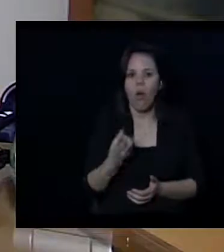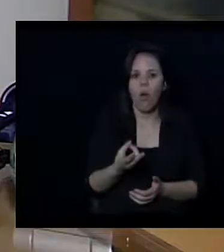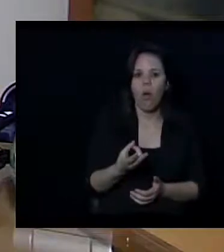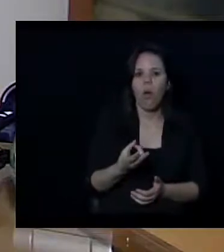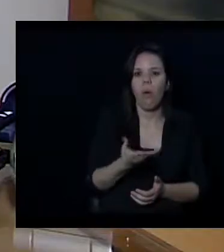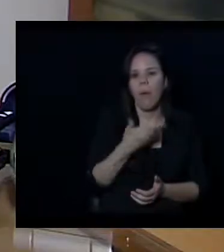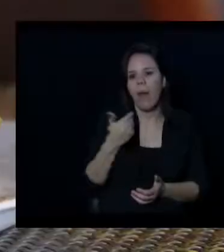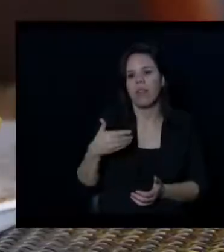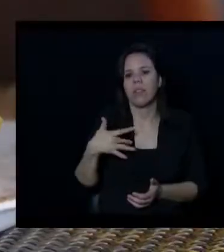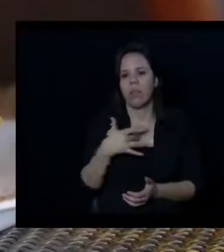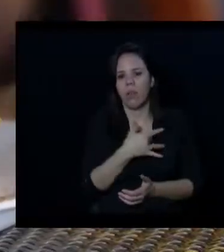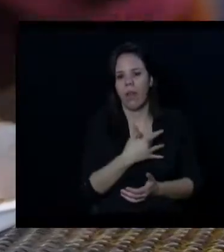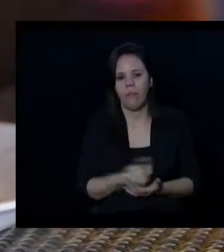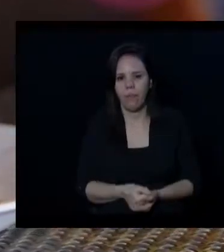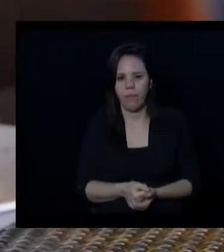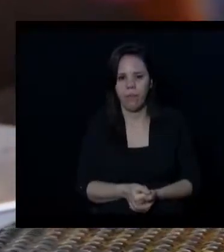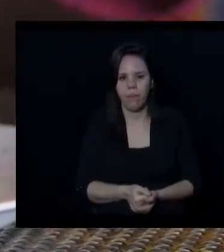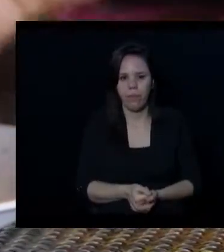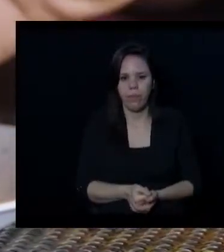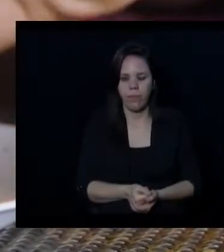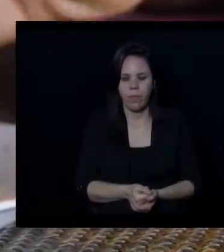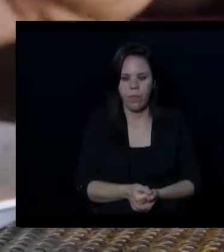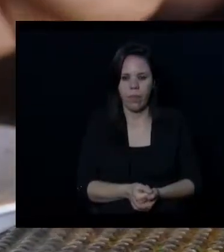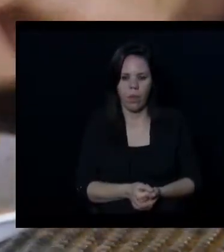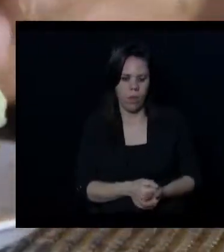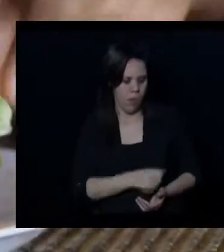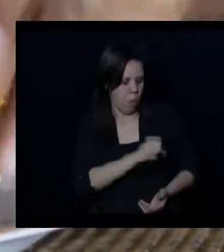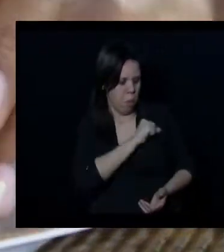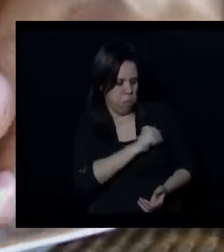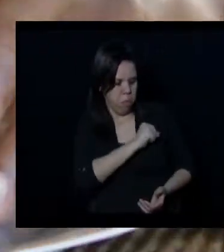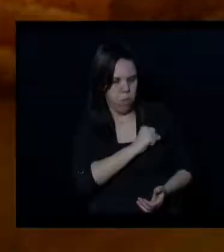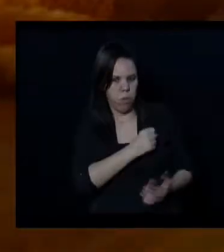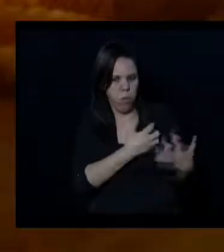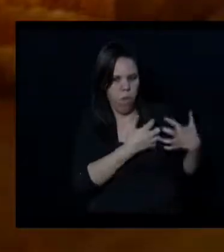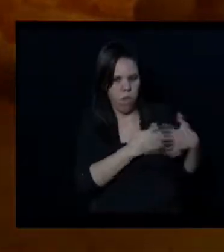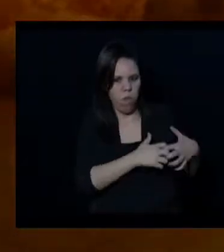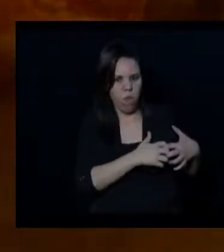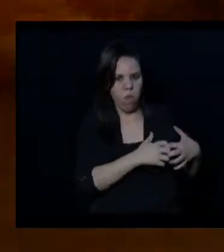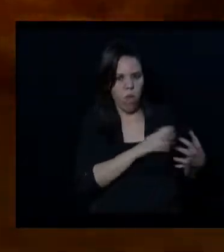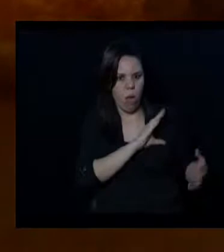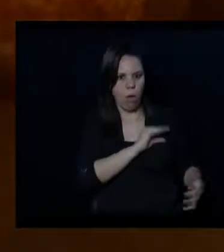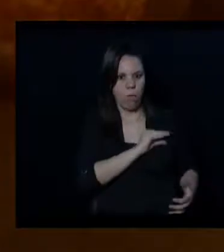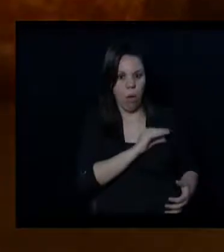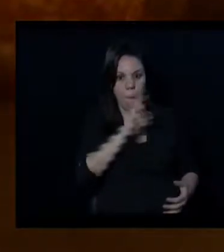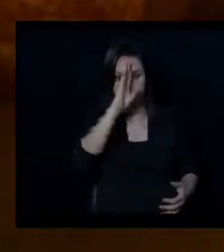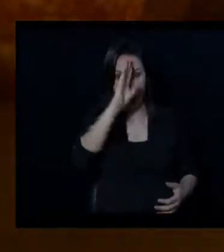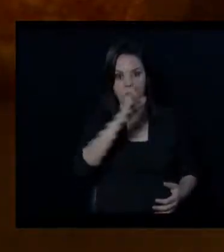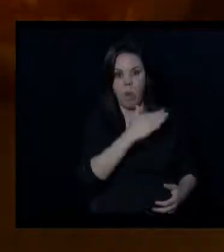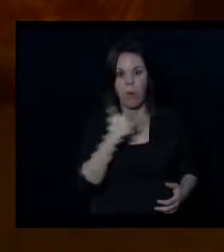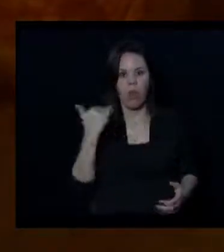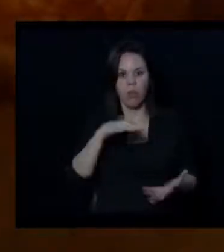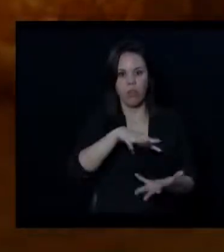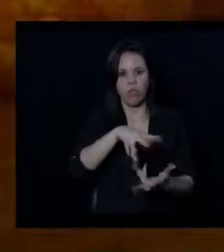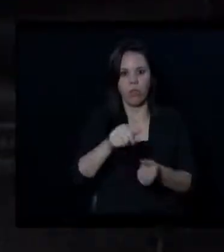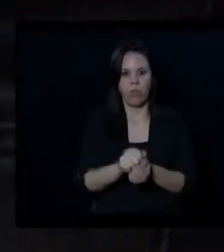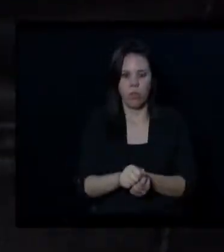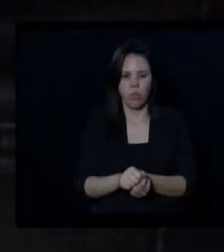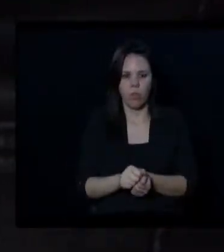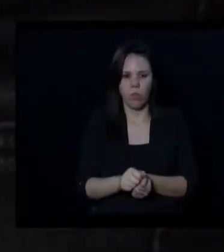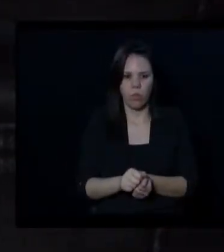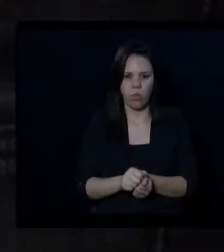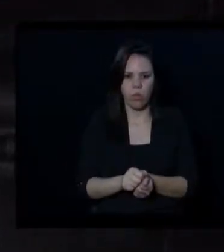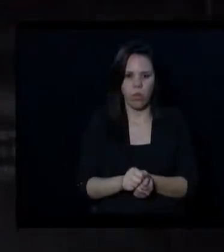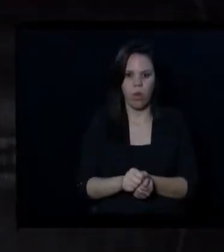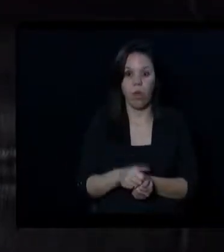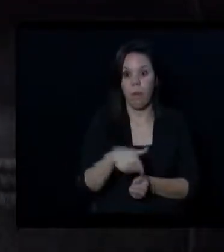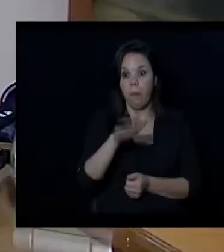mais saudável. O infarto está entre as principais causas de morte no Brasil e no mundo. Por ano, mais de 100 mil brasileiros morrem